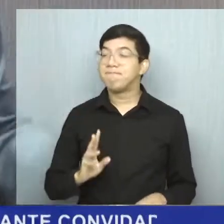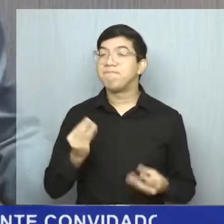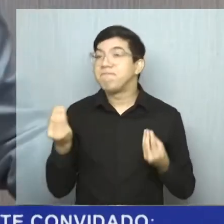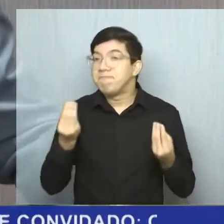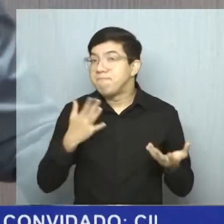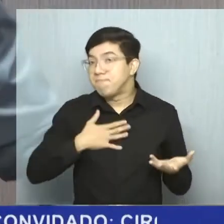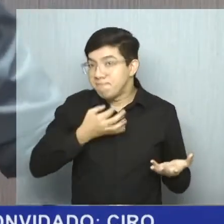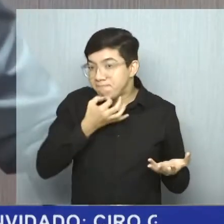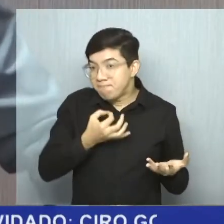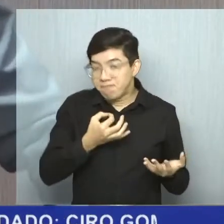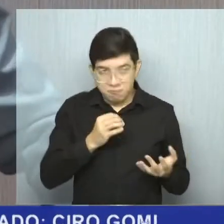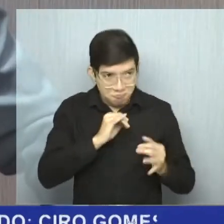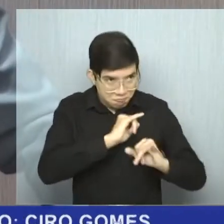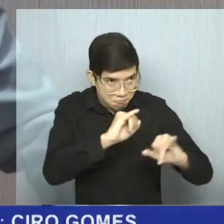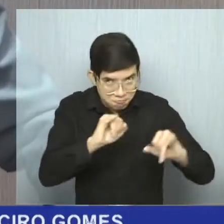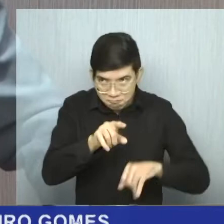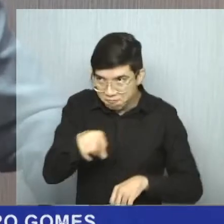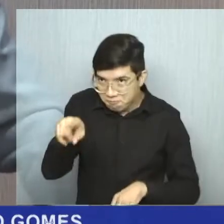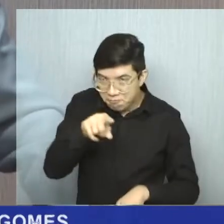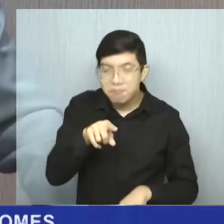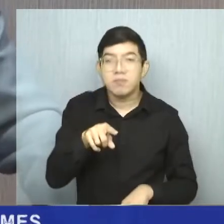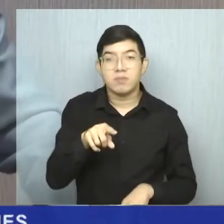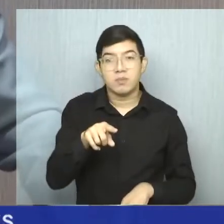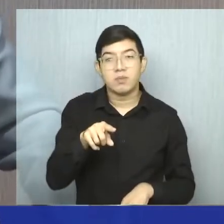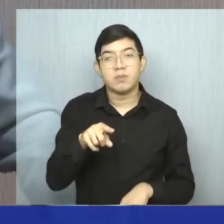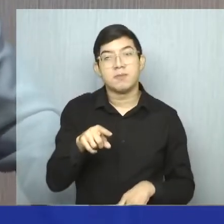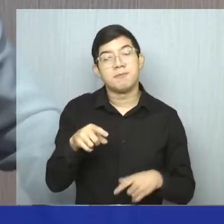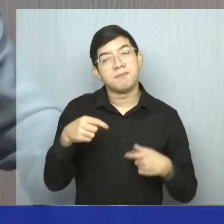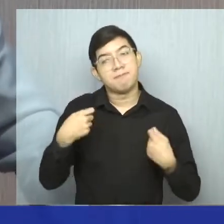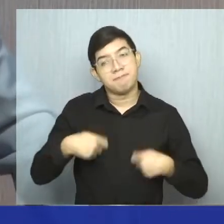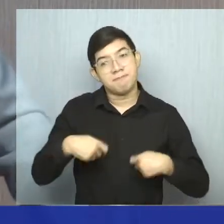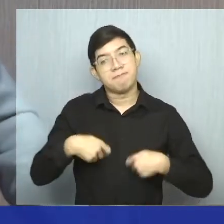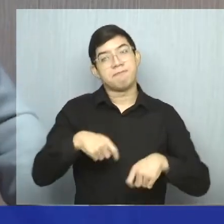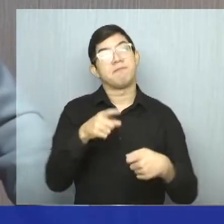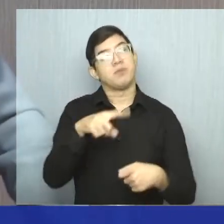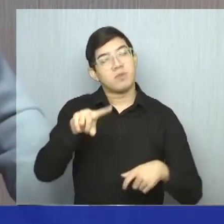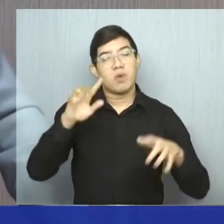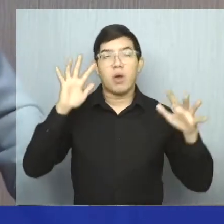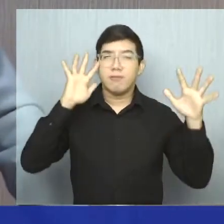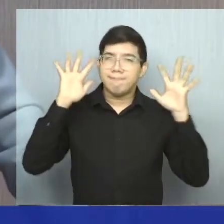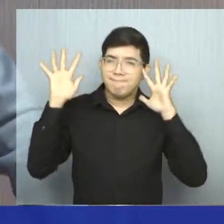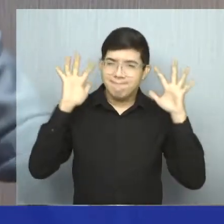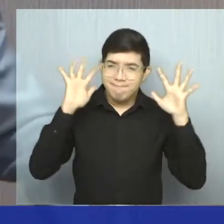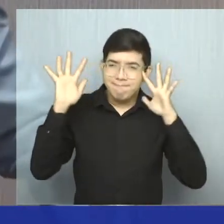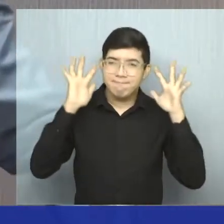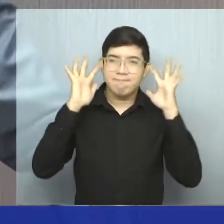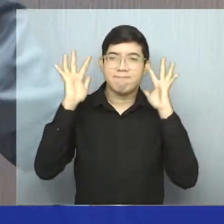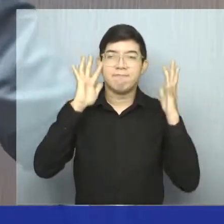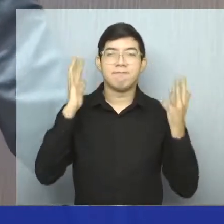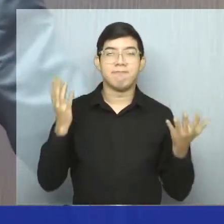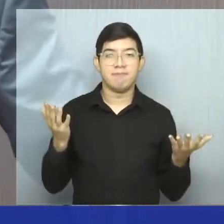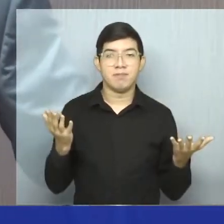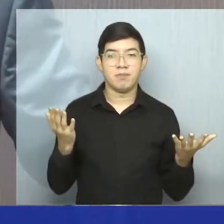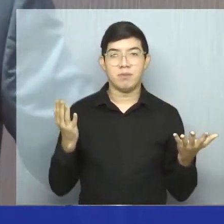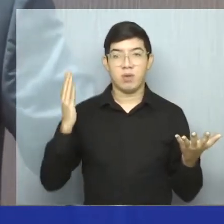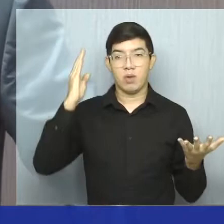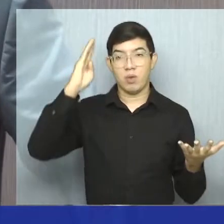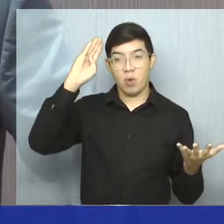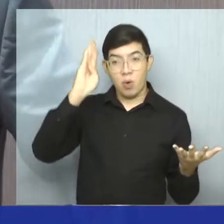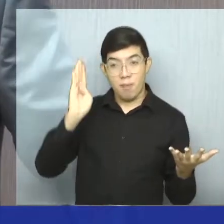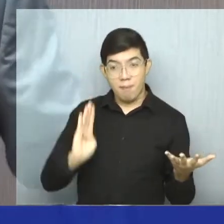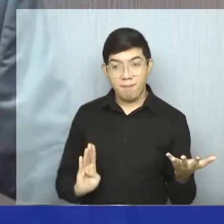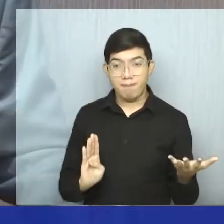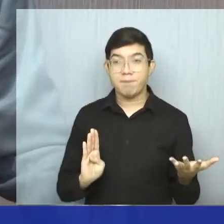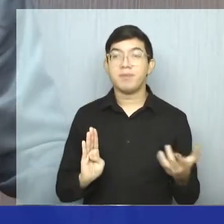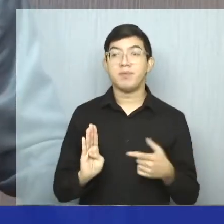do coração da minha gente, eu lhes peço humildemente, paremos para pensar. O Brasil hoje tem 70